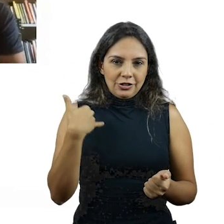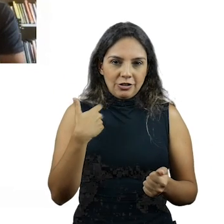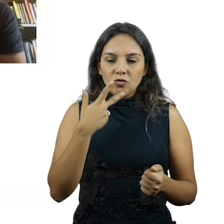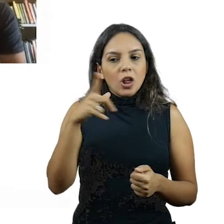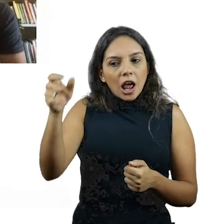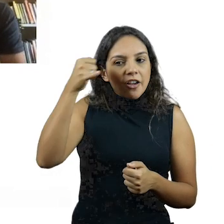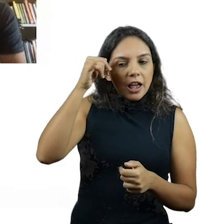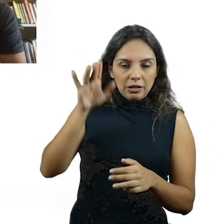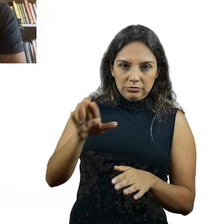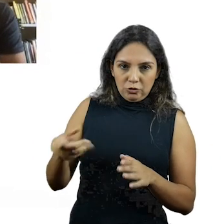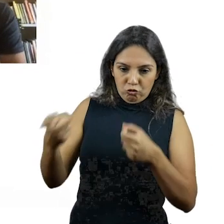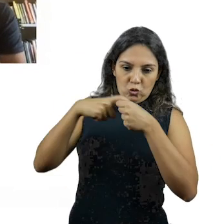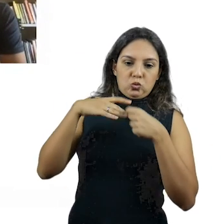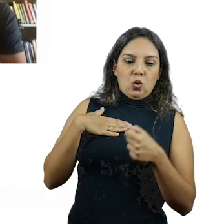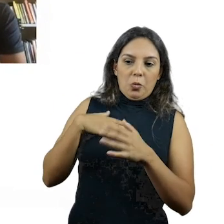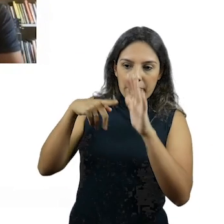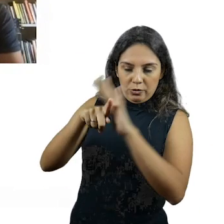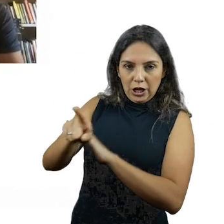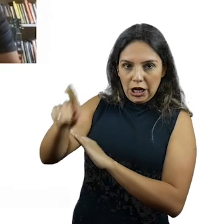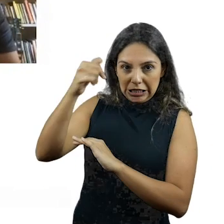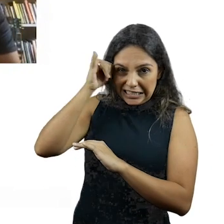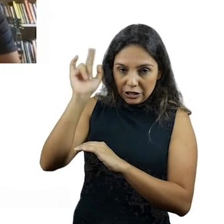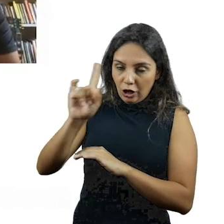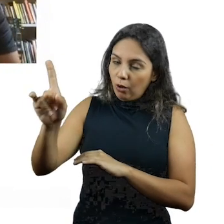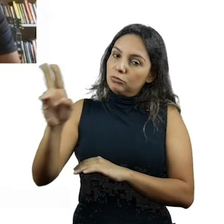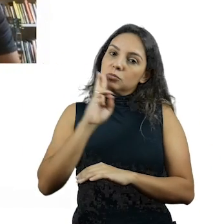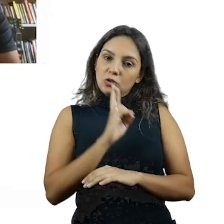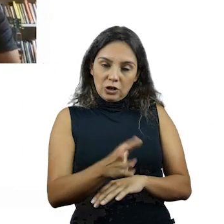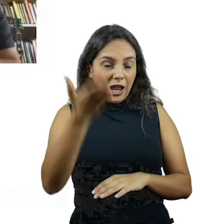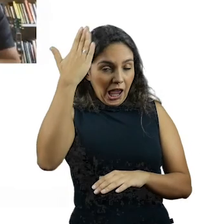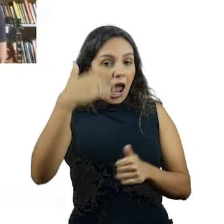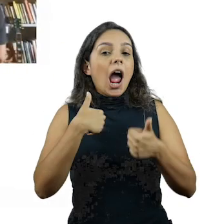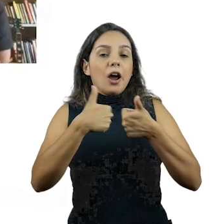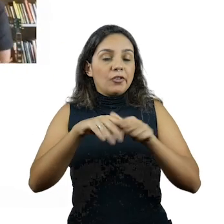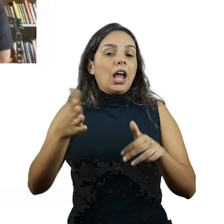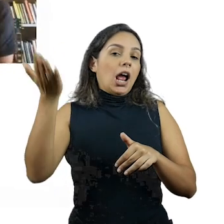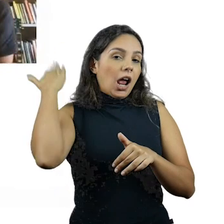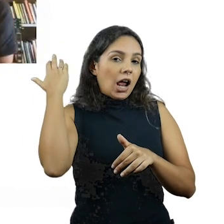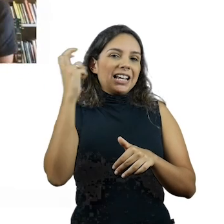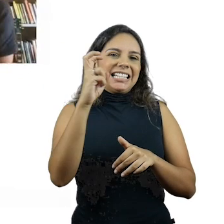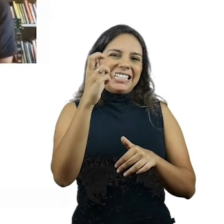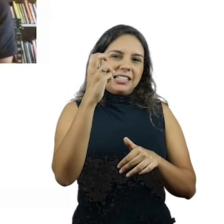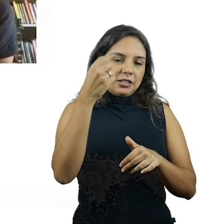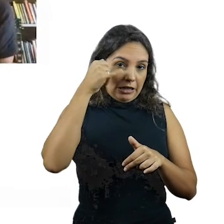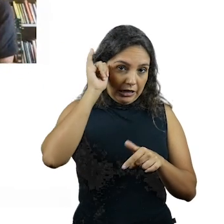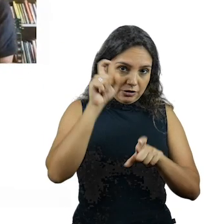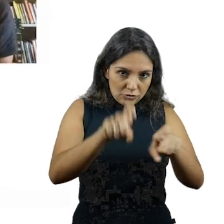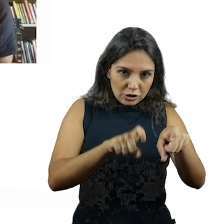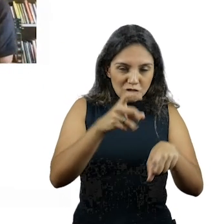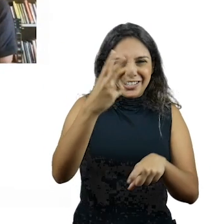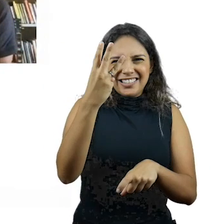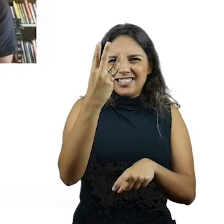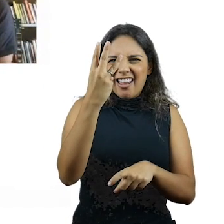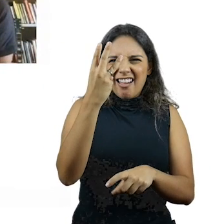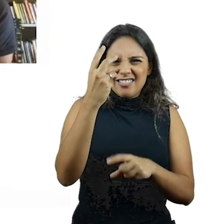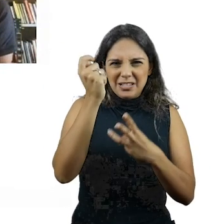estava no sítio, né? Isso. A gente ficou muito tempo no sítio, ficamos quase uns 3 meses lá